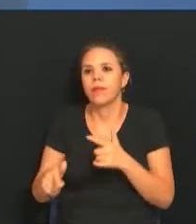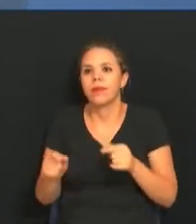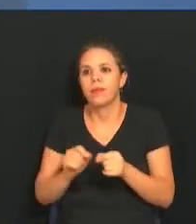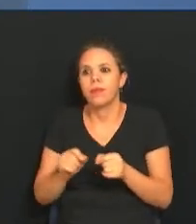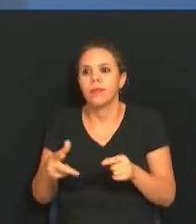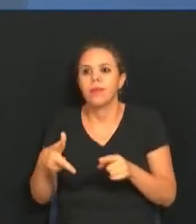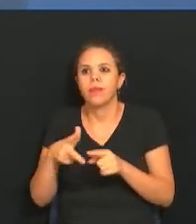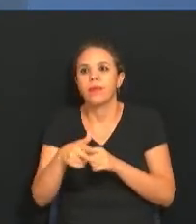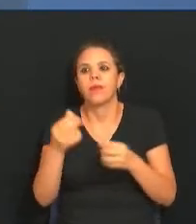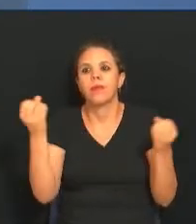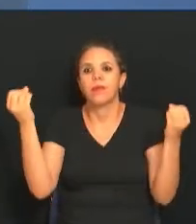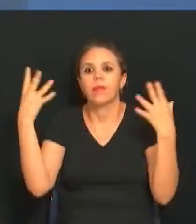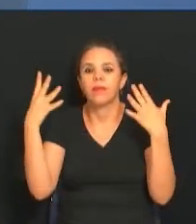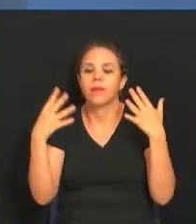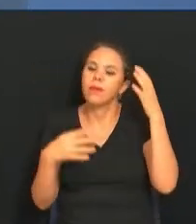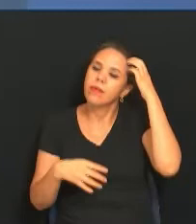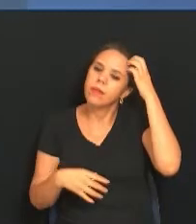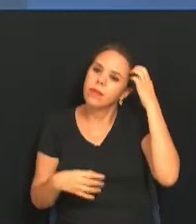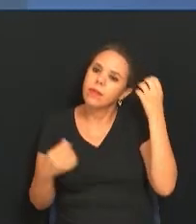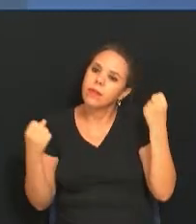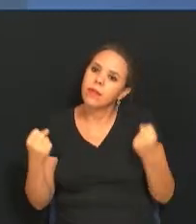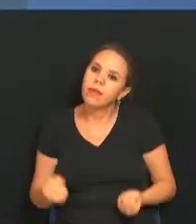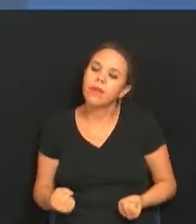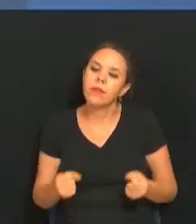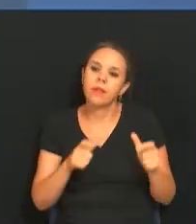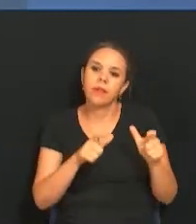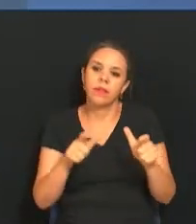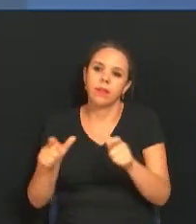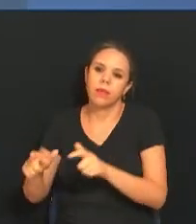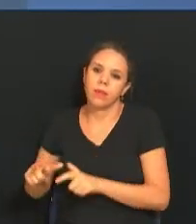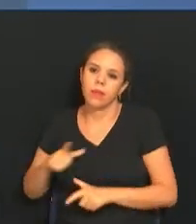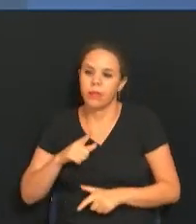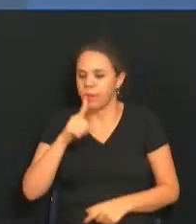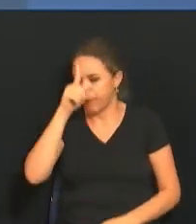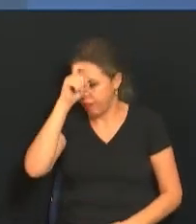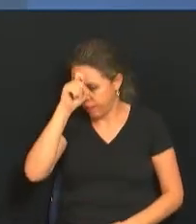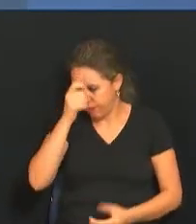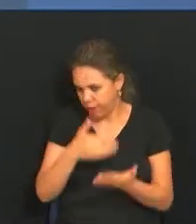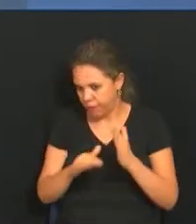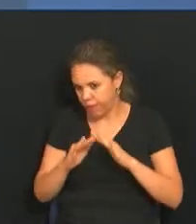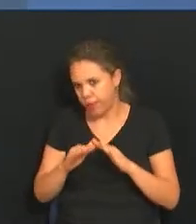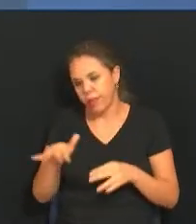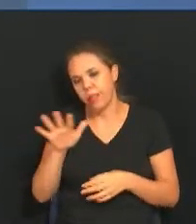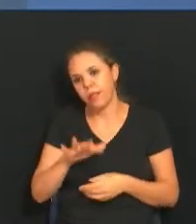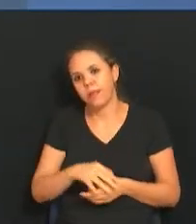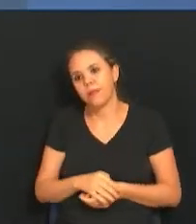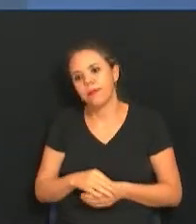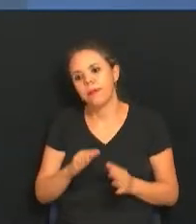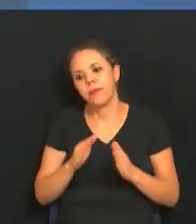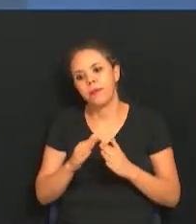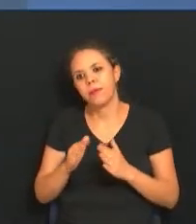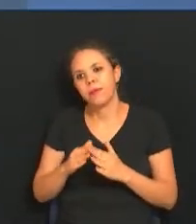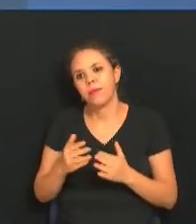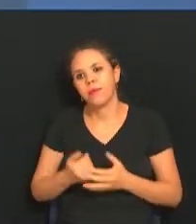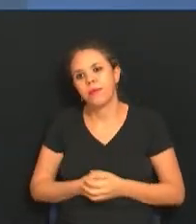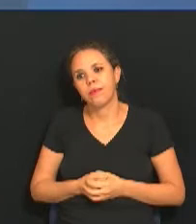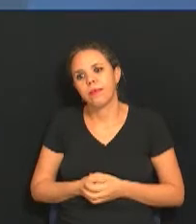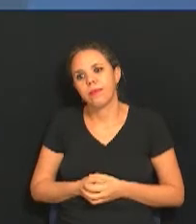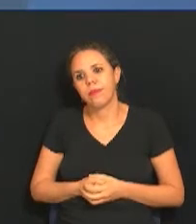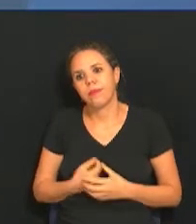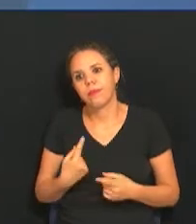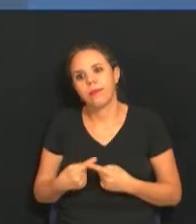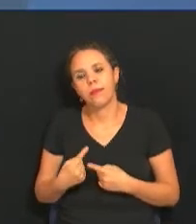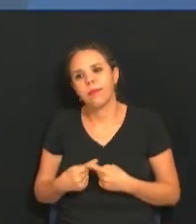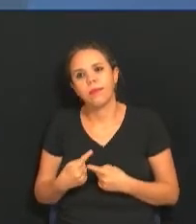de iluminação de forma pesada em locais que tem hospitais, tem escola que tem muitas residências, porque